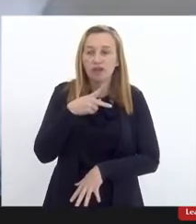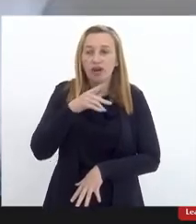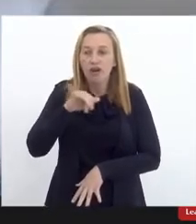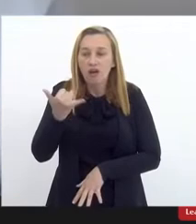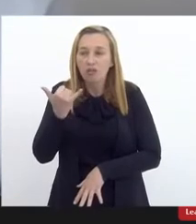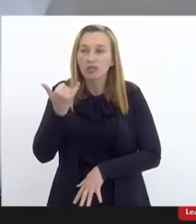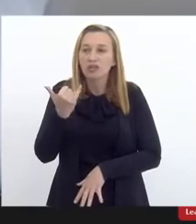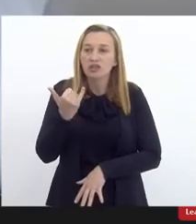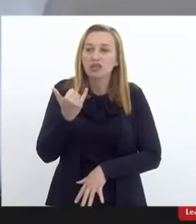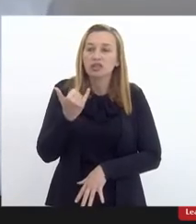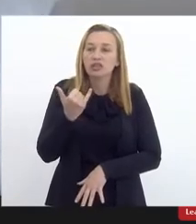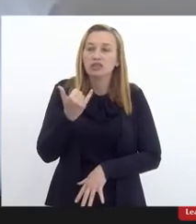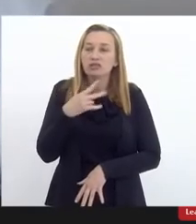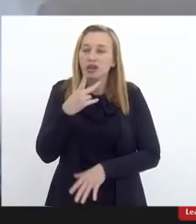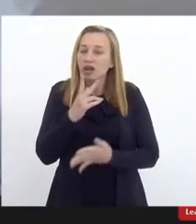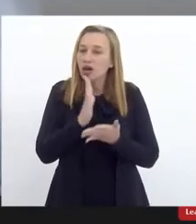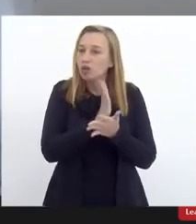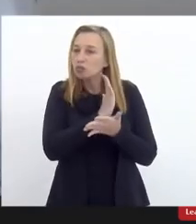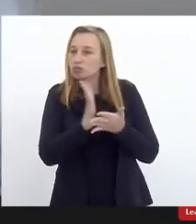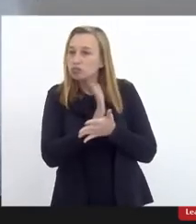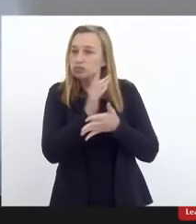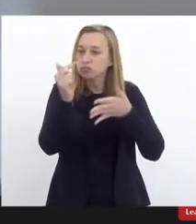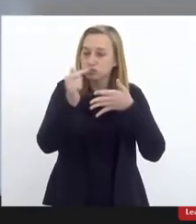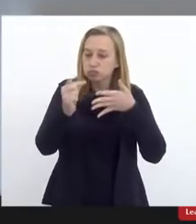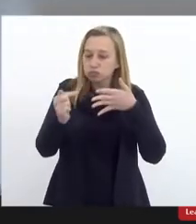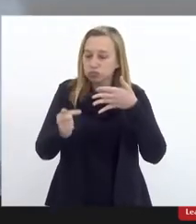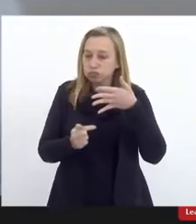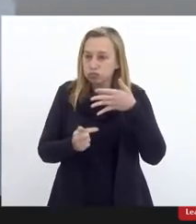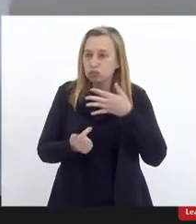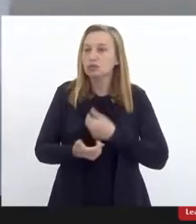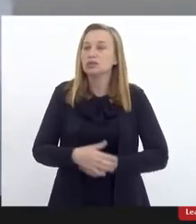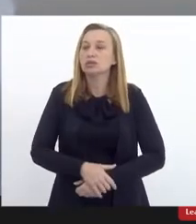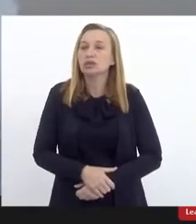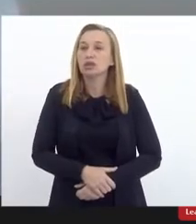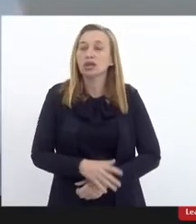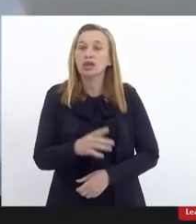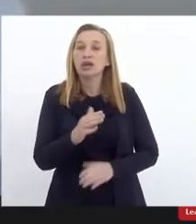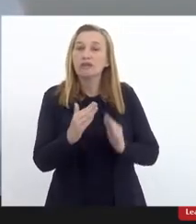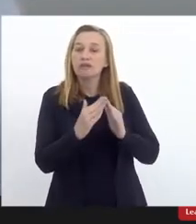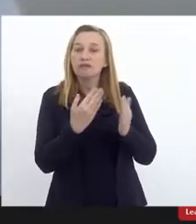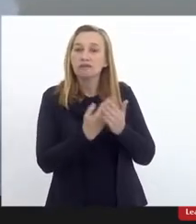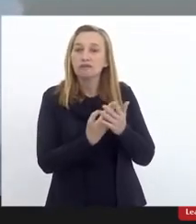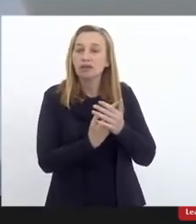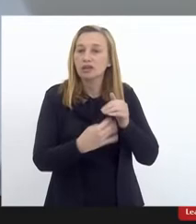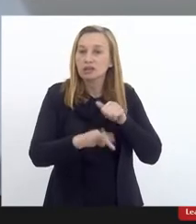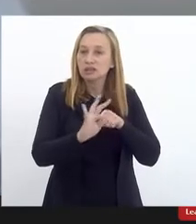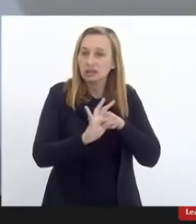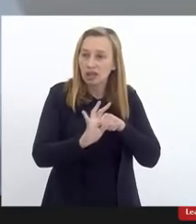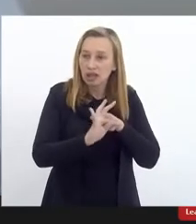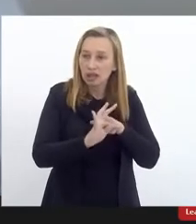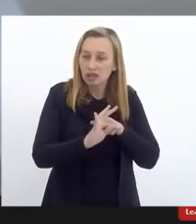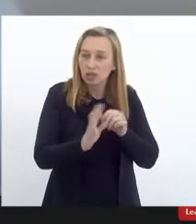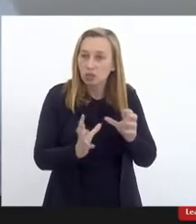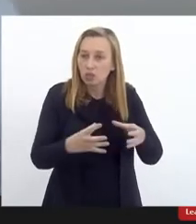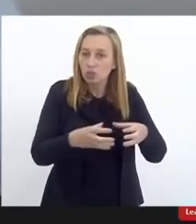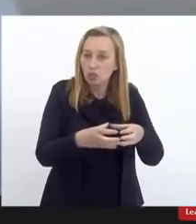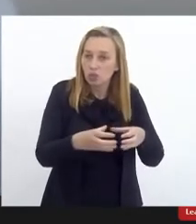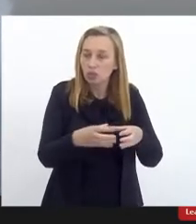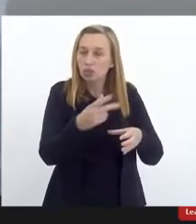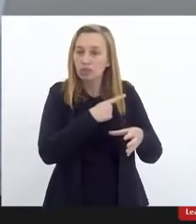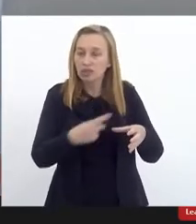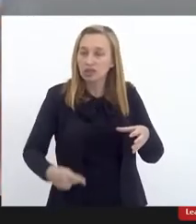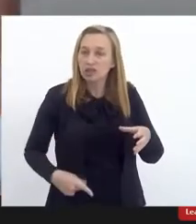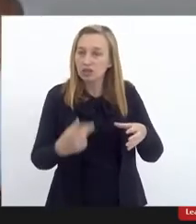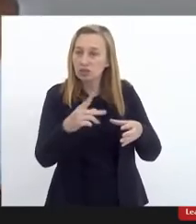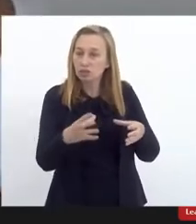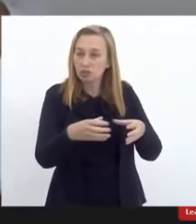e deixar algumas questões pontuadas. A FAETEC, a equipe da FAETEC, o presidente e sua equipe,